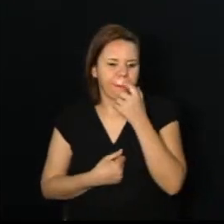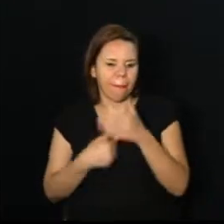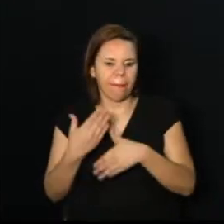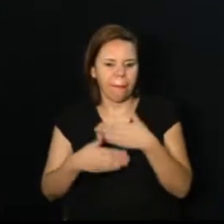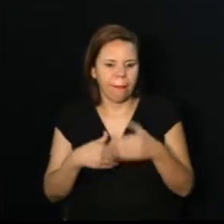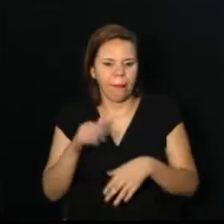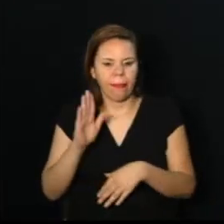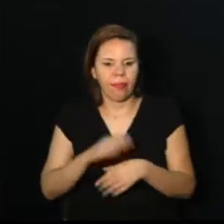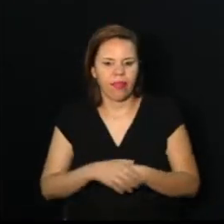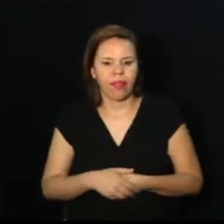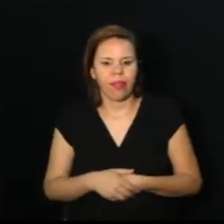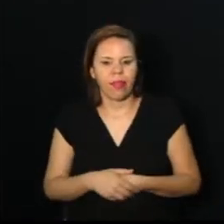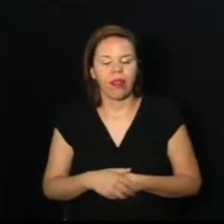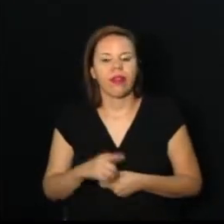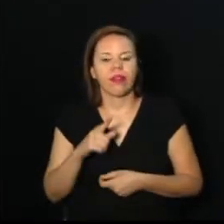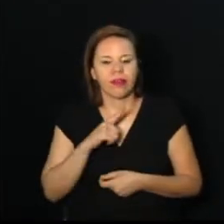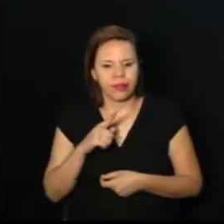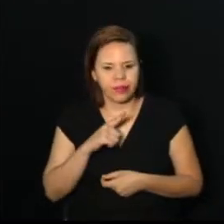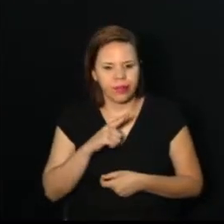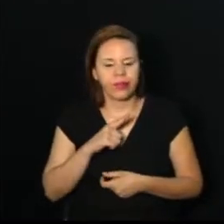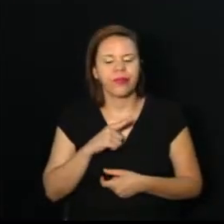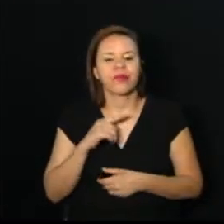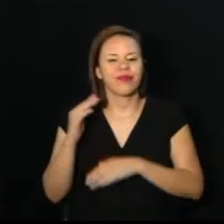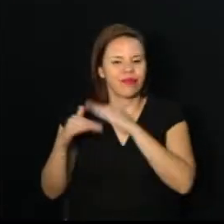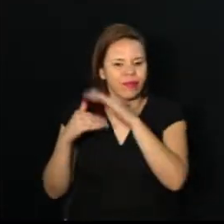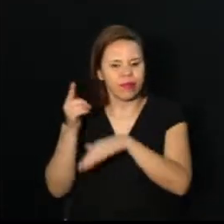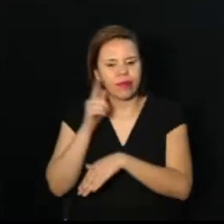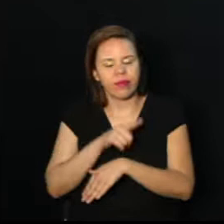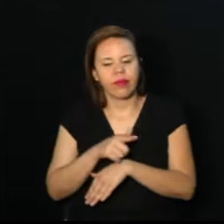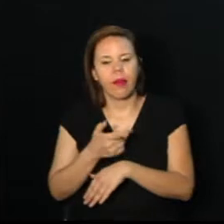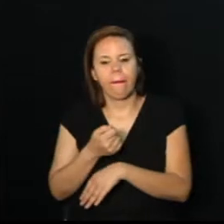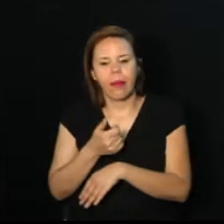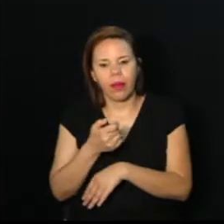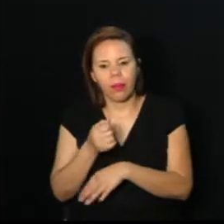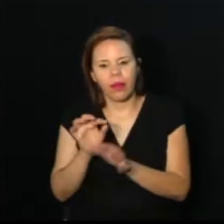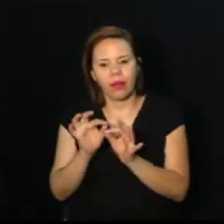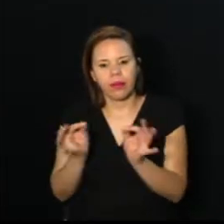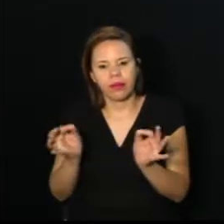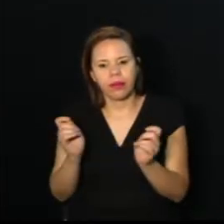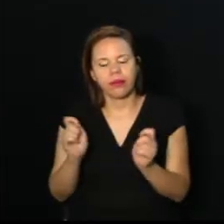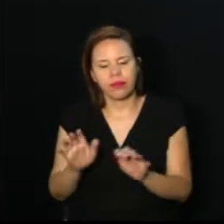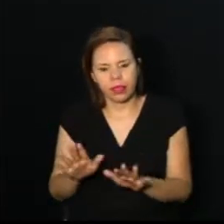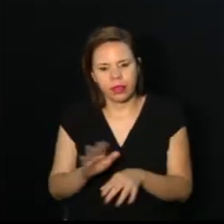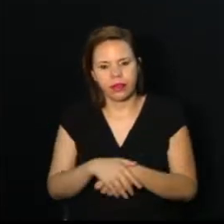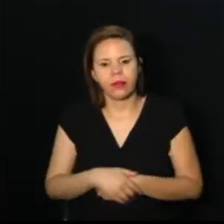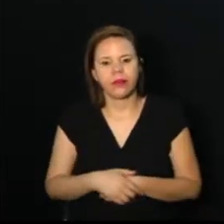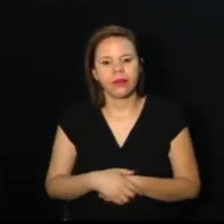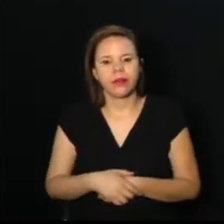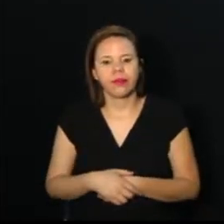vez mais temos tido progressos pequenos, mas